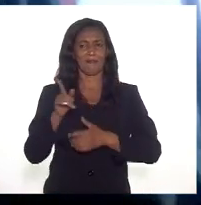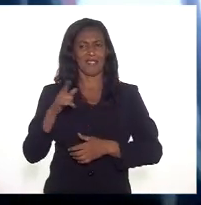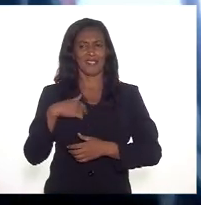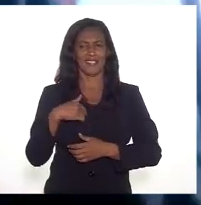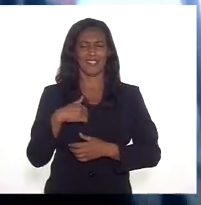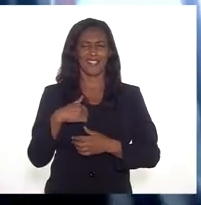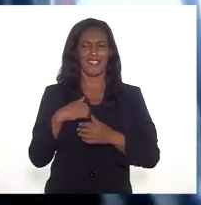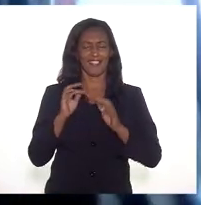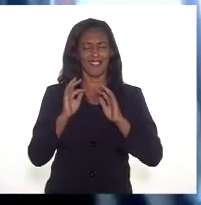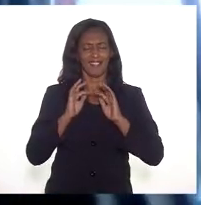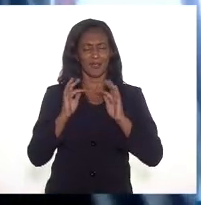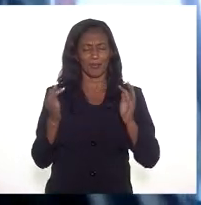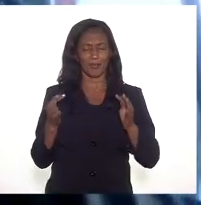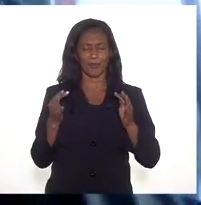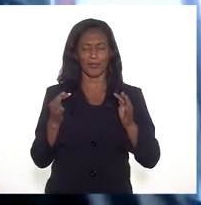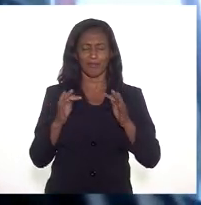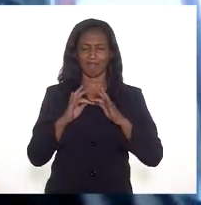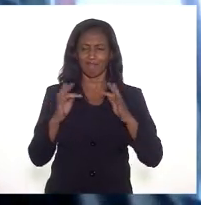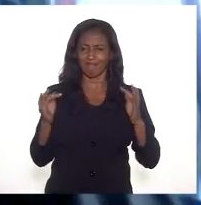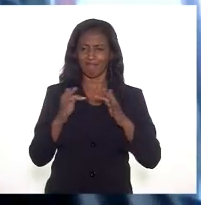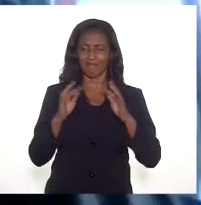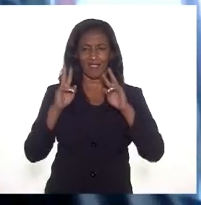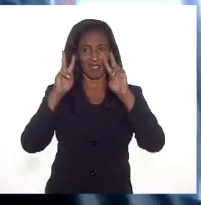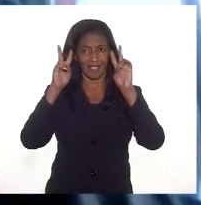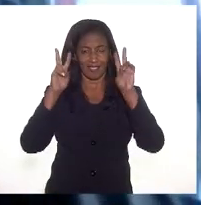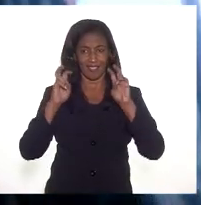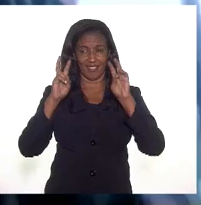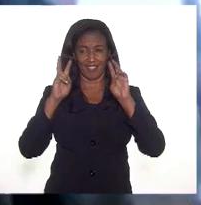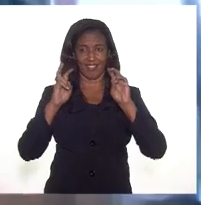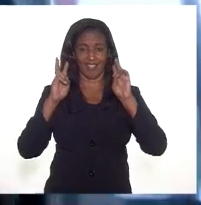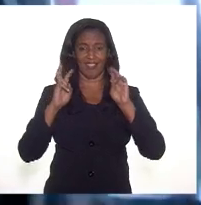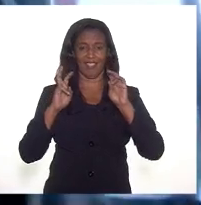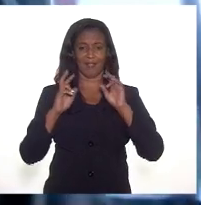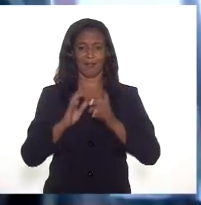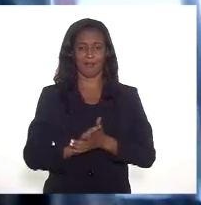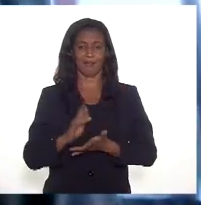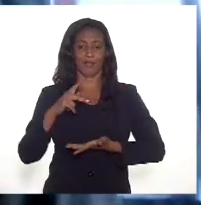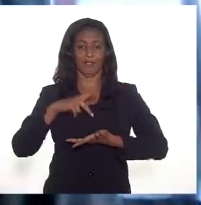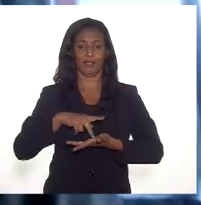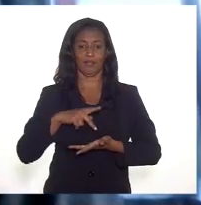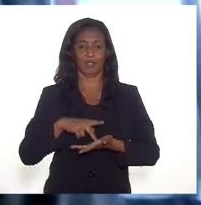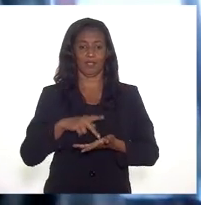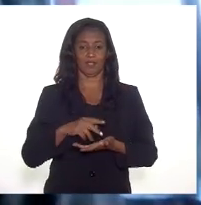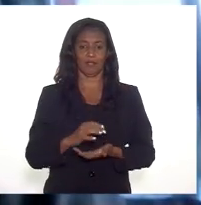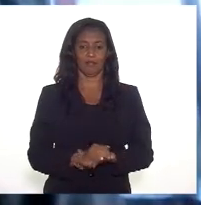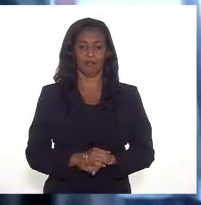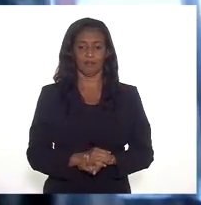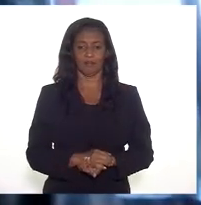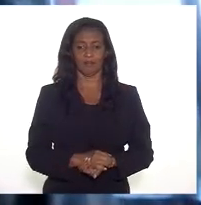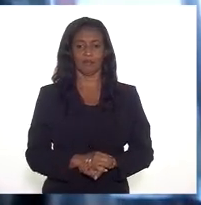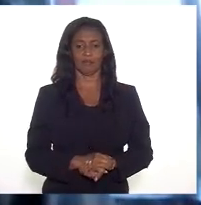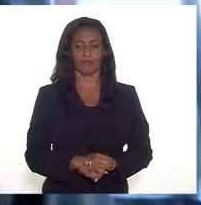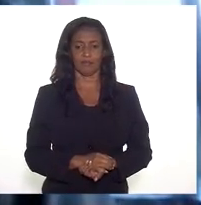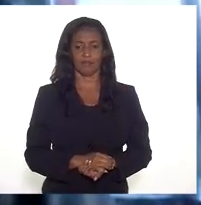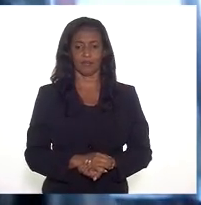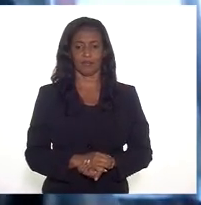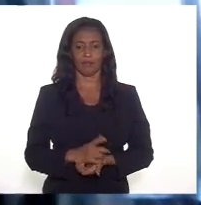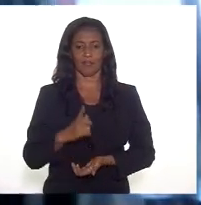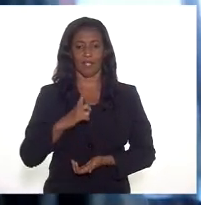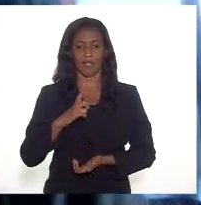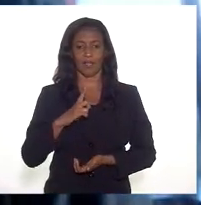sensível, super sensível a esse tema, porque, na verdade, há